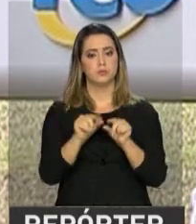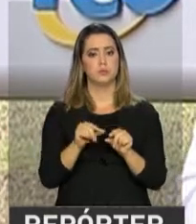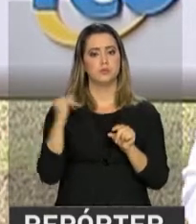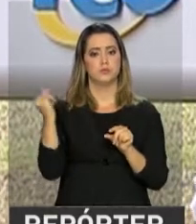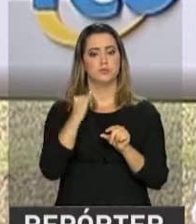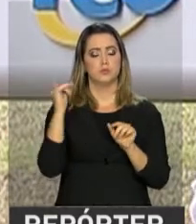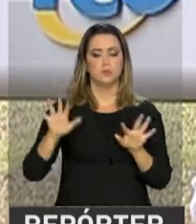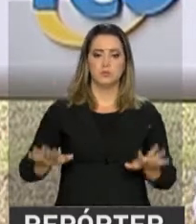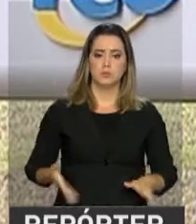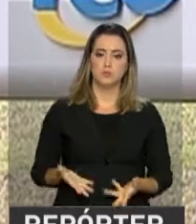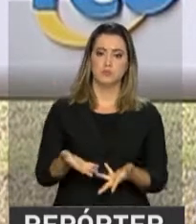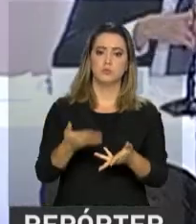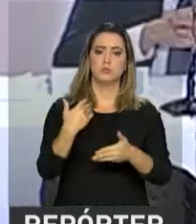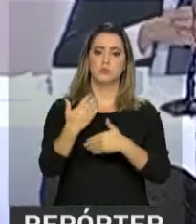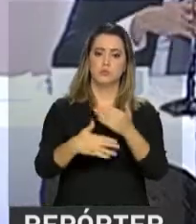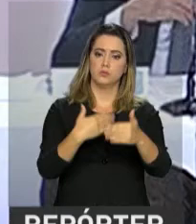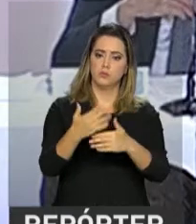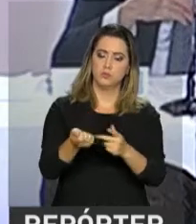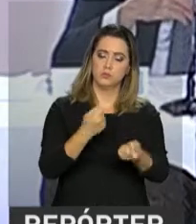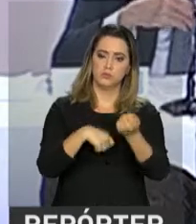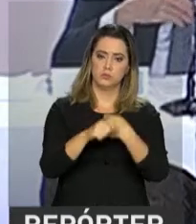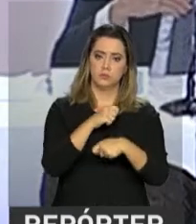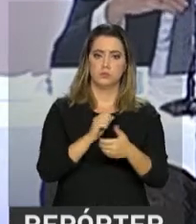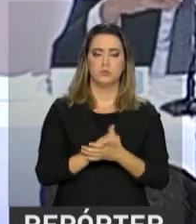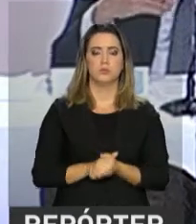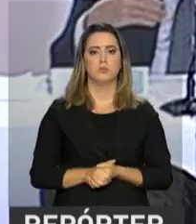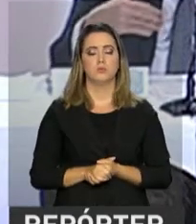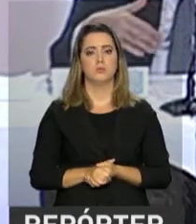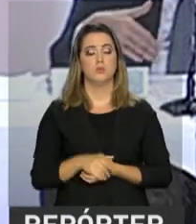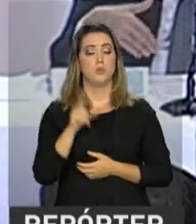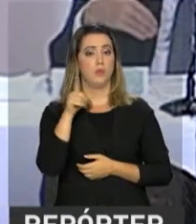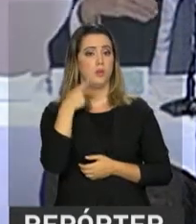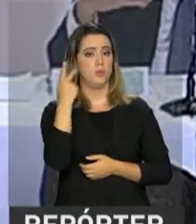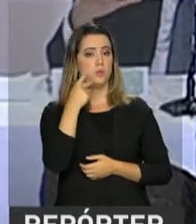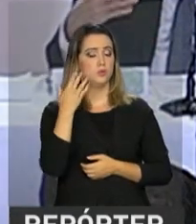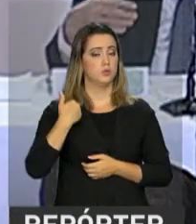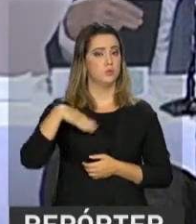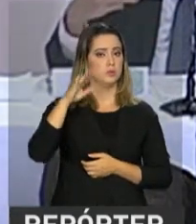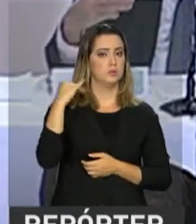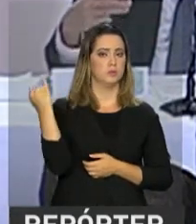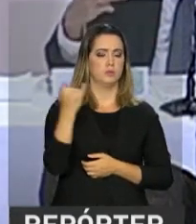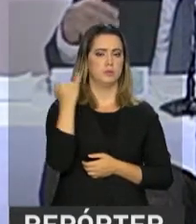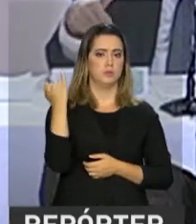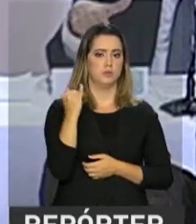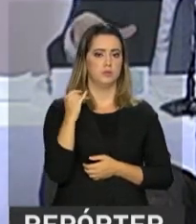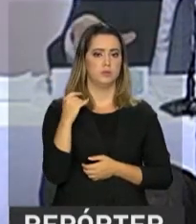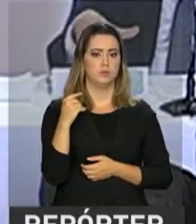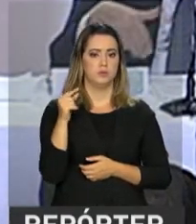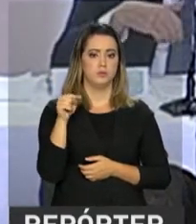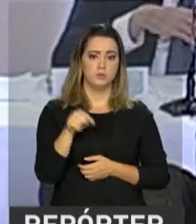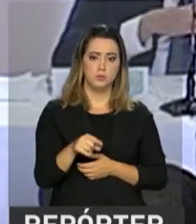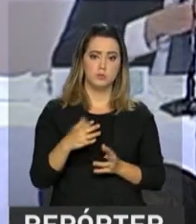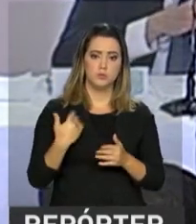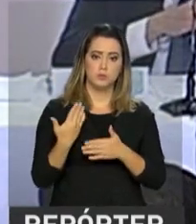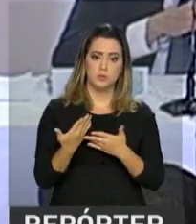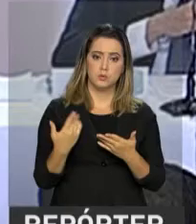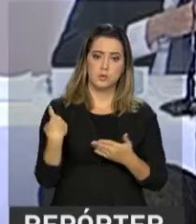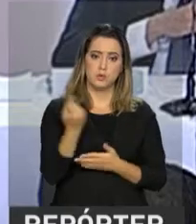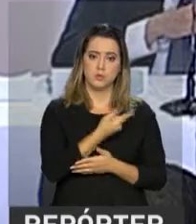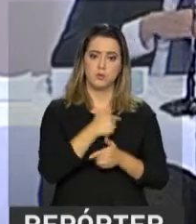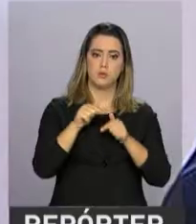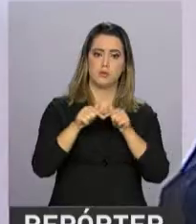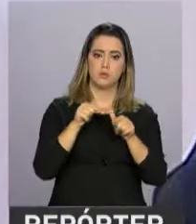para estimular a economia. A política mais importante, né, uma das mais importantes dessa administração